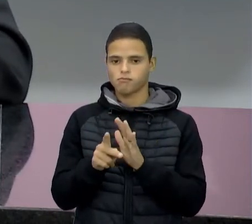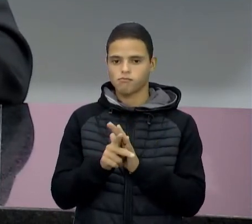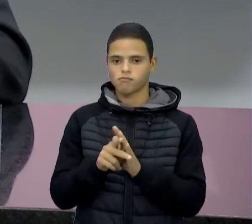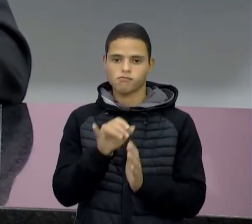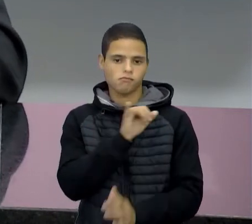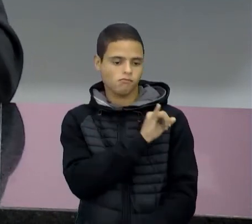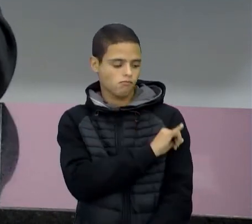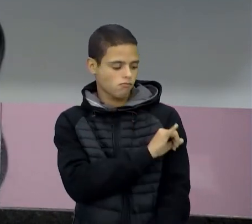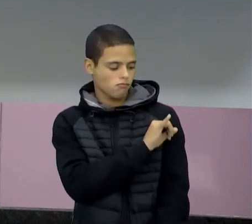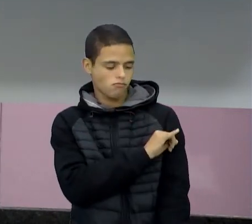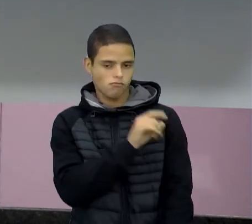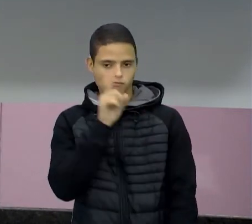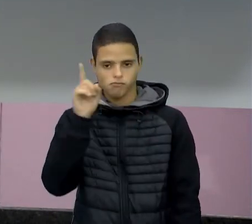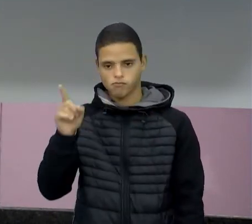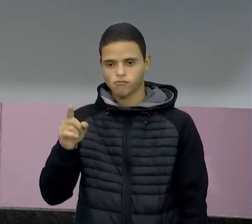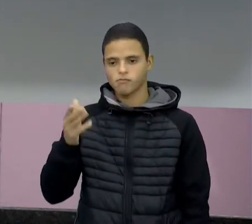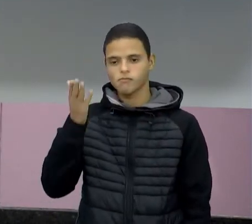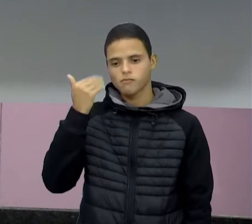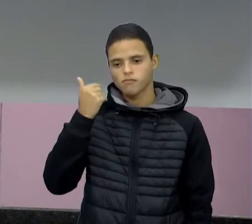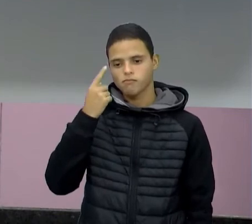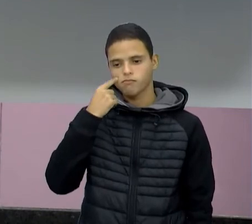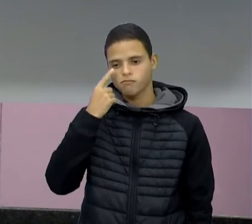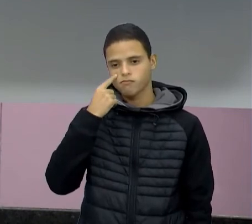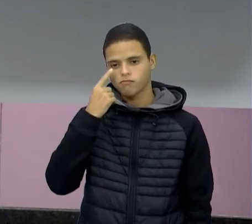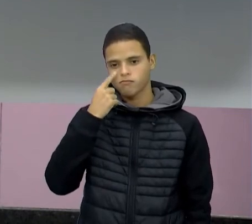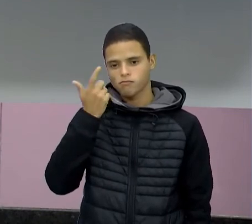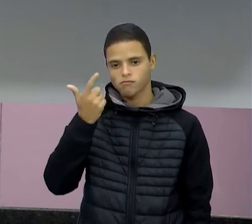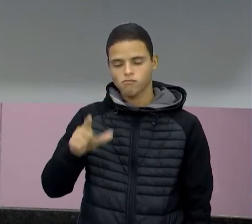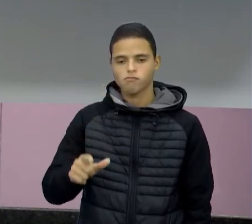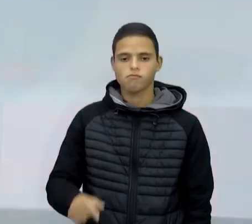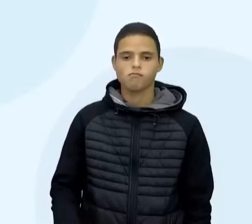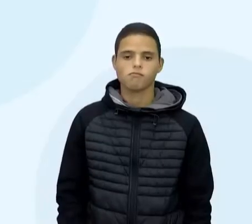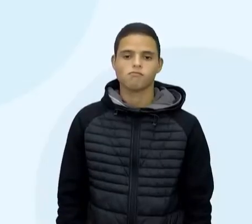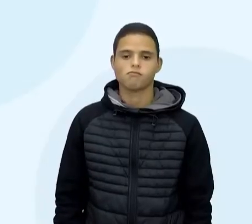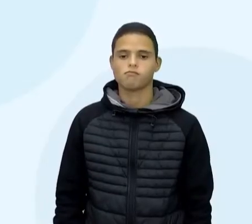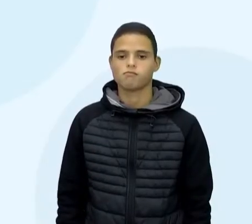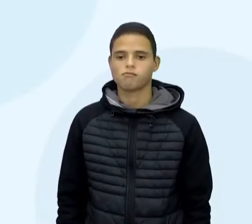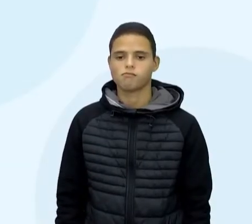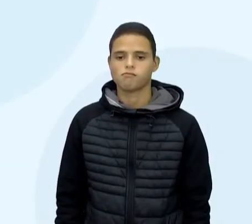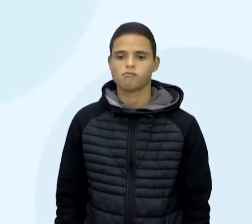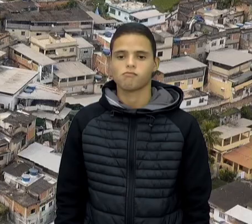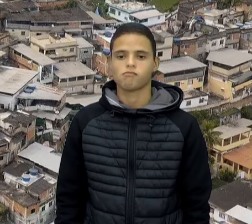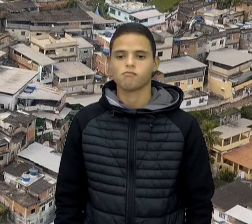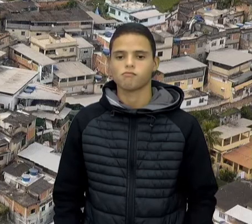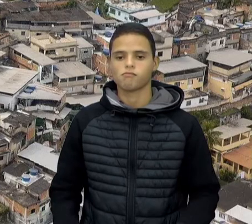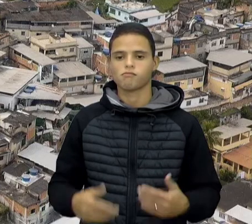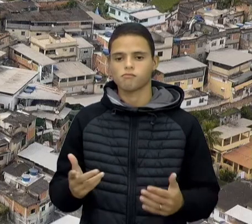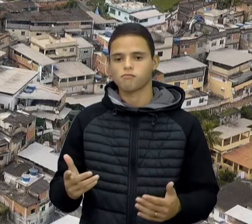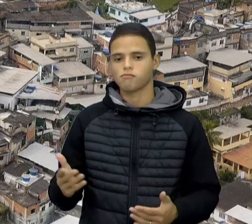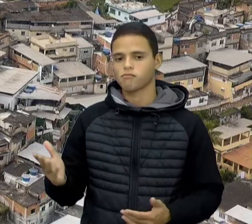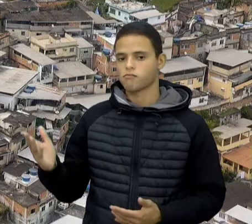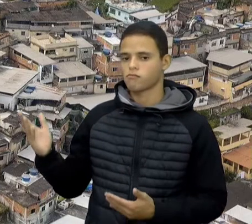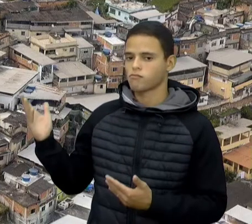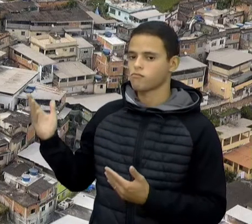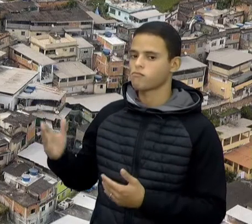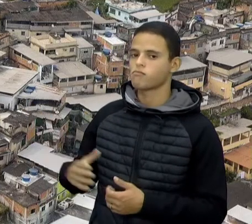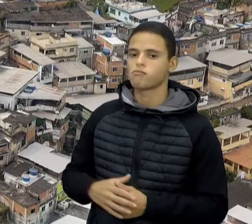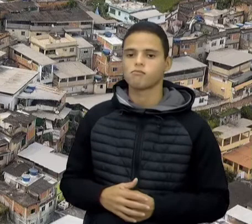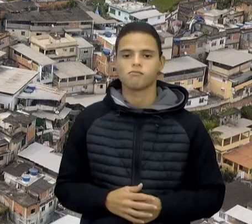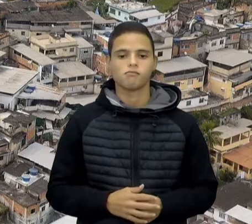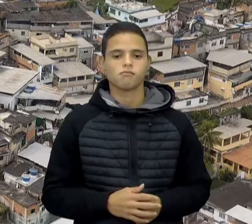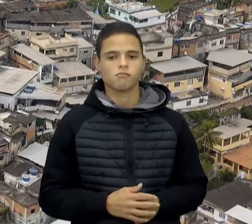Rio de Janeiro, tá? Então, vamos lá para a nossa tela mais uma vez. Que região é essa, né, que eu